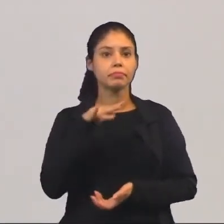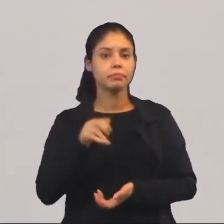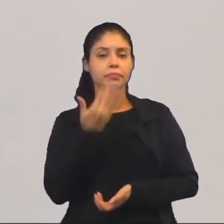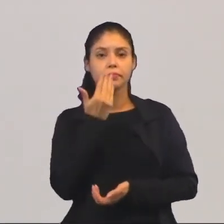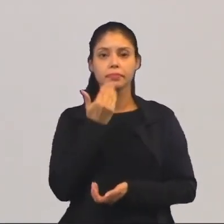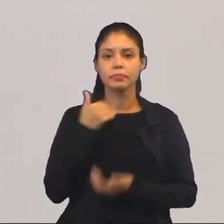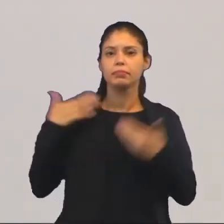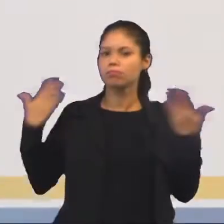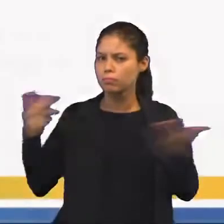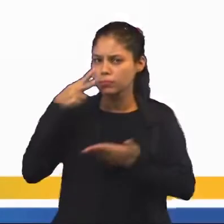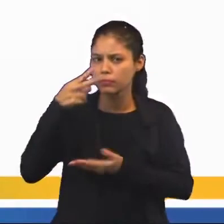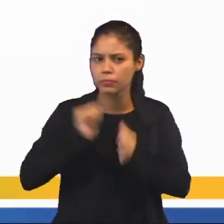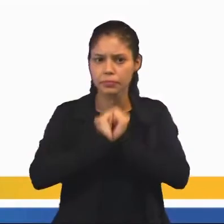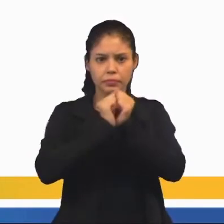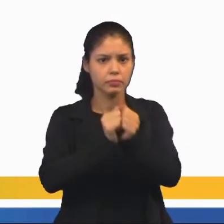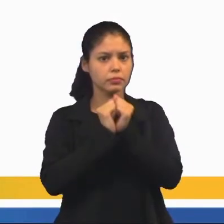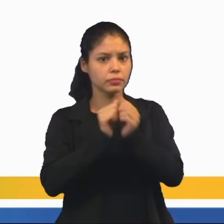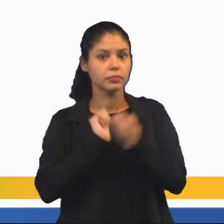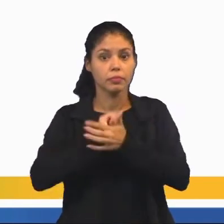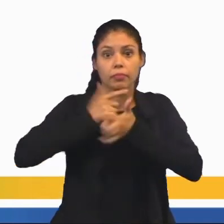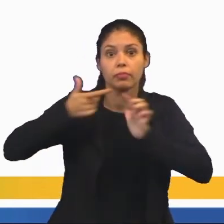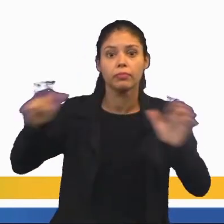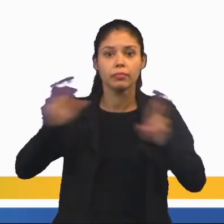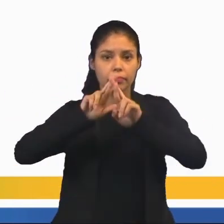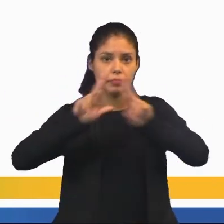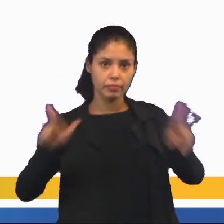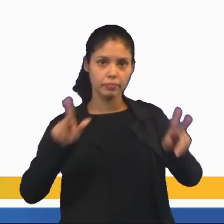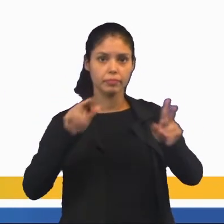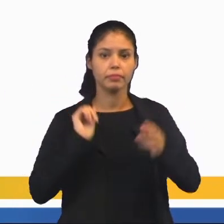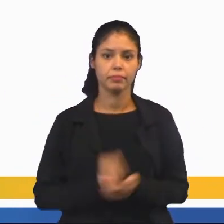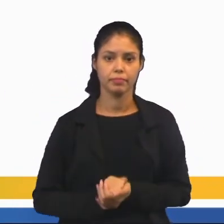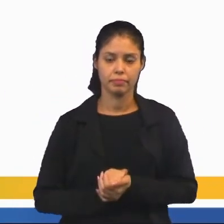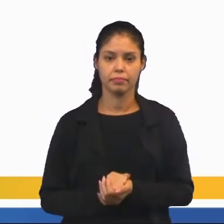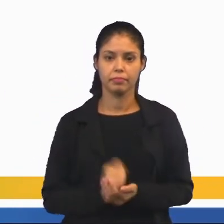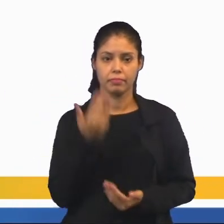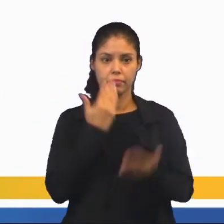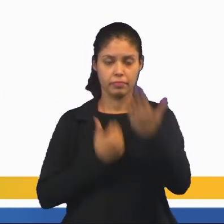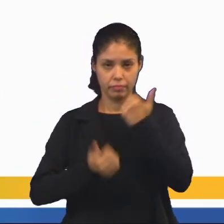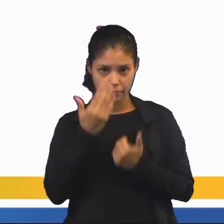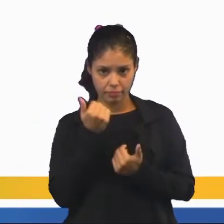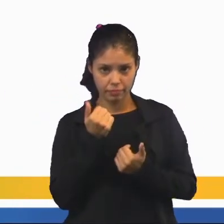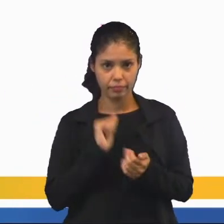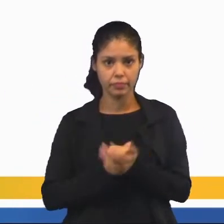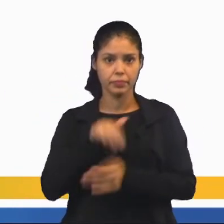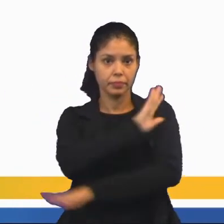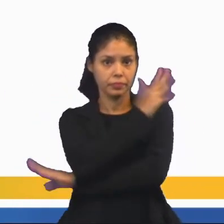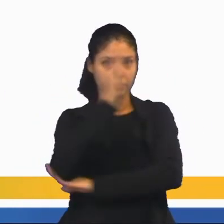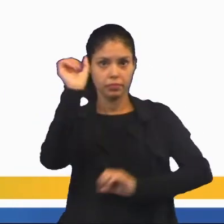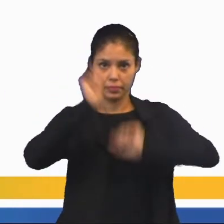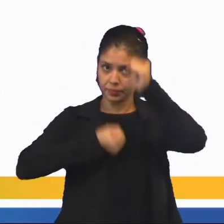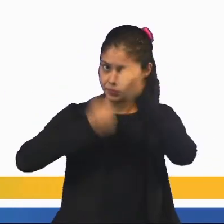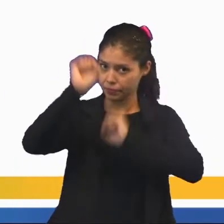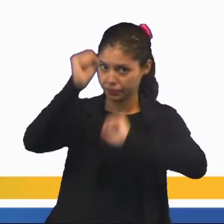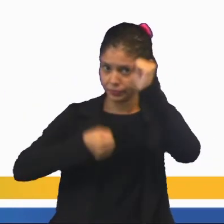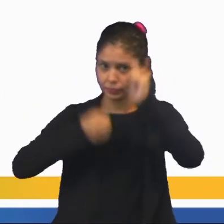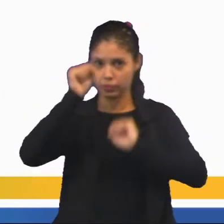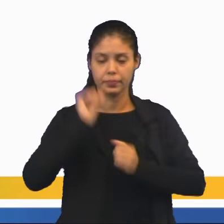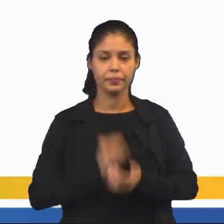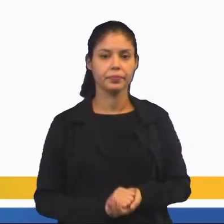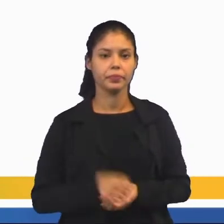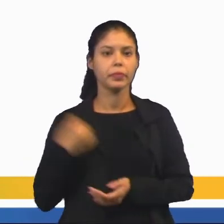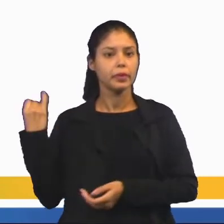Hipersabor. Vamos ver juntos? O hipersabor é uma grande diferença entre alimentos naturais